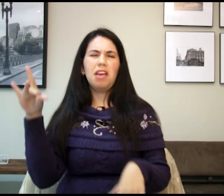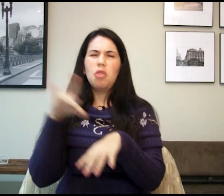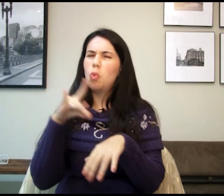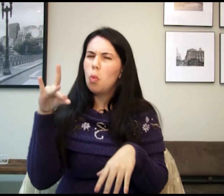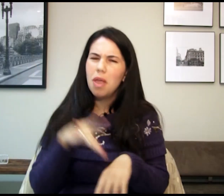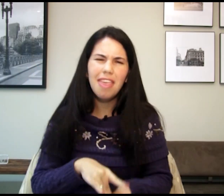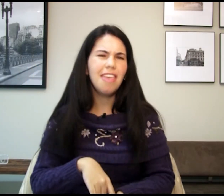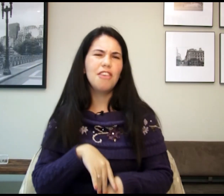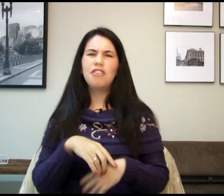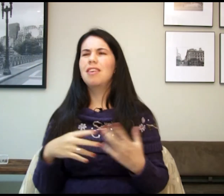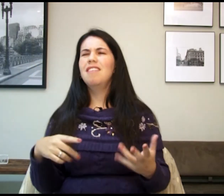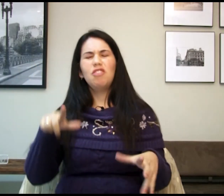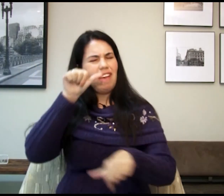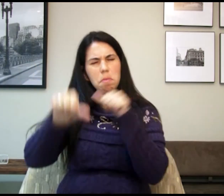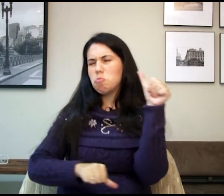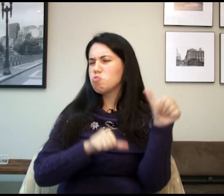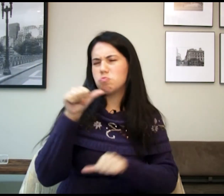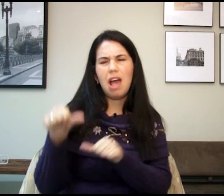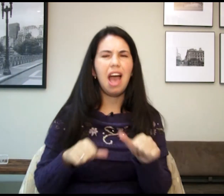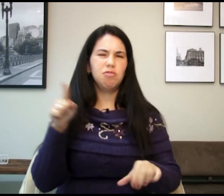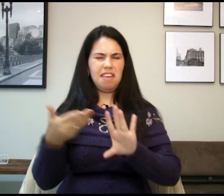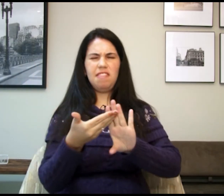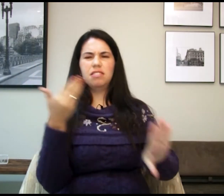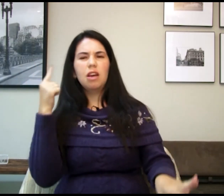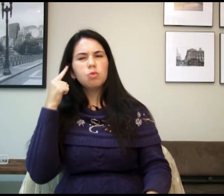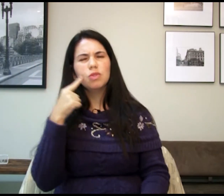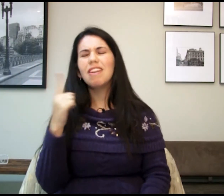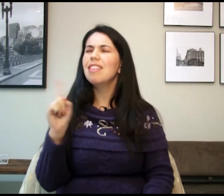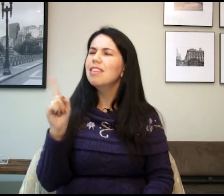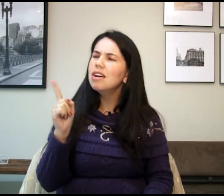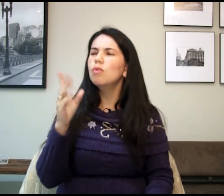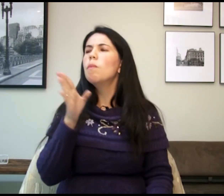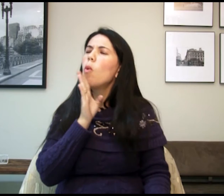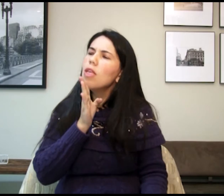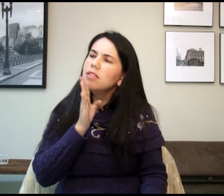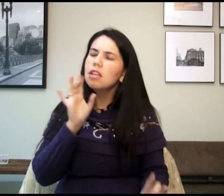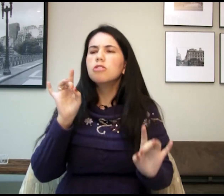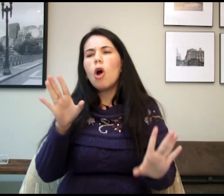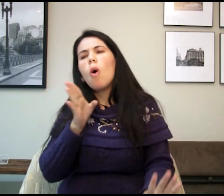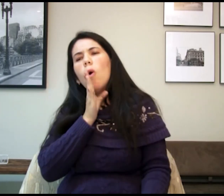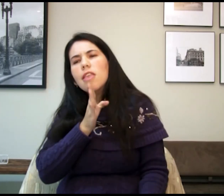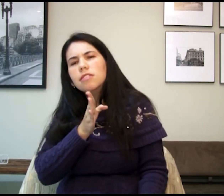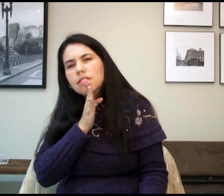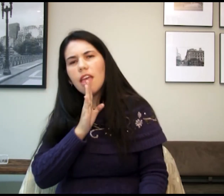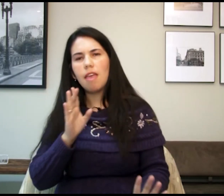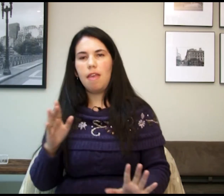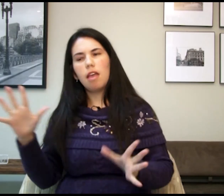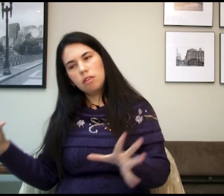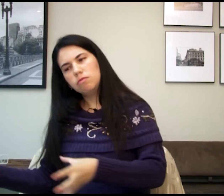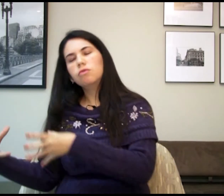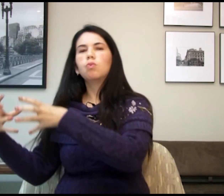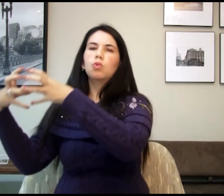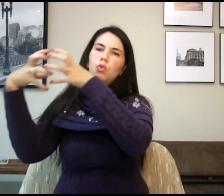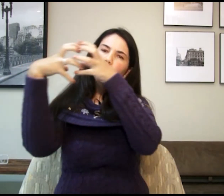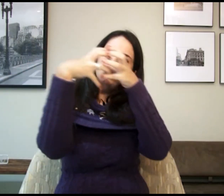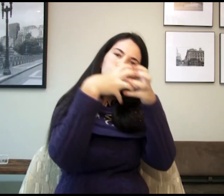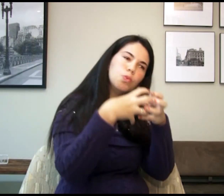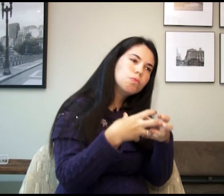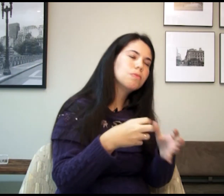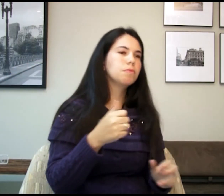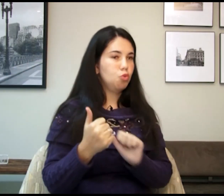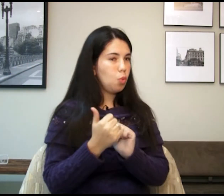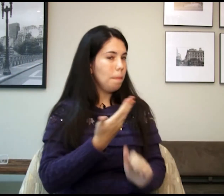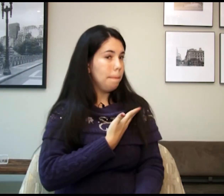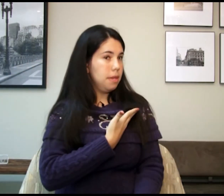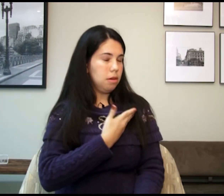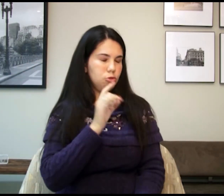ficar com problemas mentais, doente. Você vai mudar e se afastar da gente. Eu disse, não, é só para saber melhor. Então